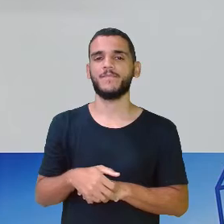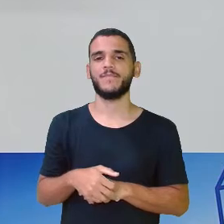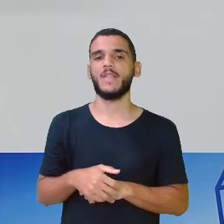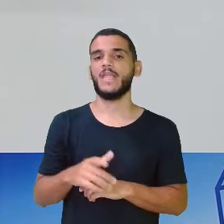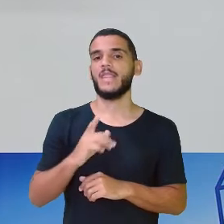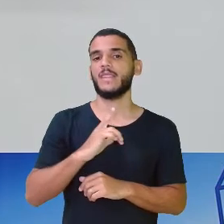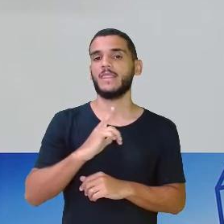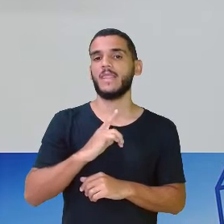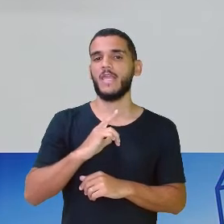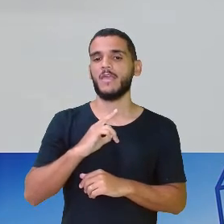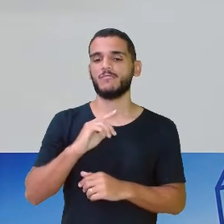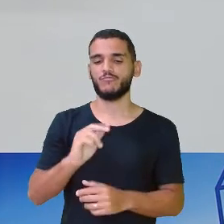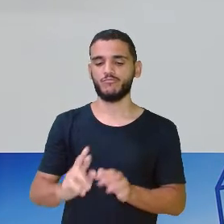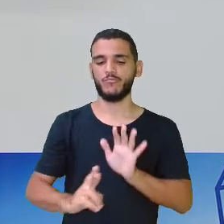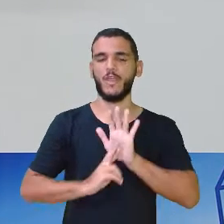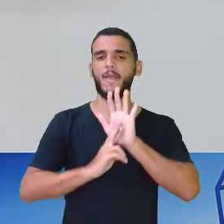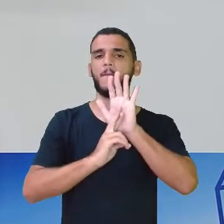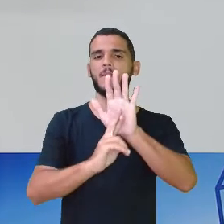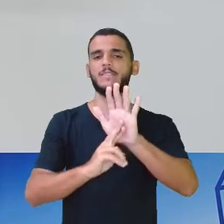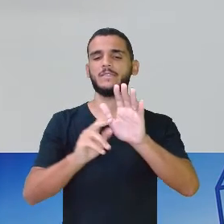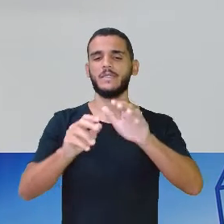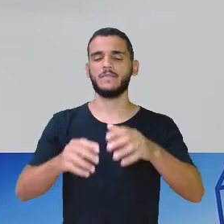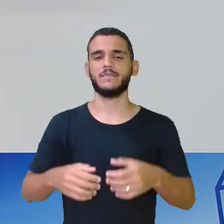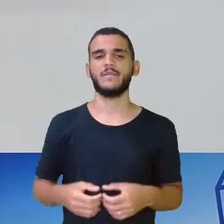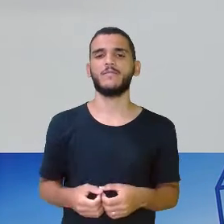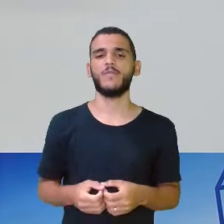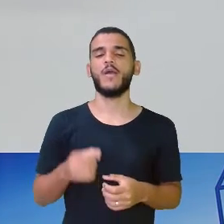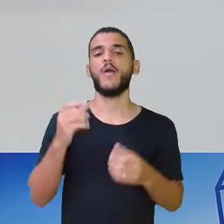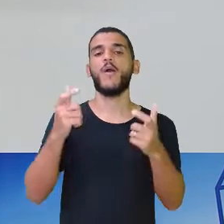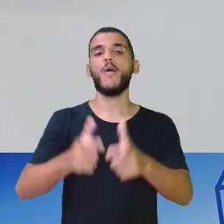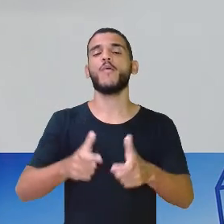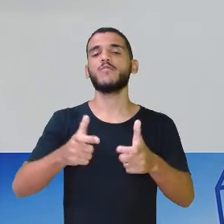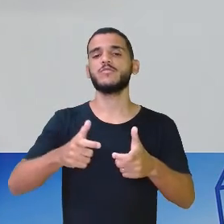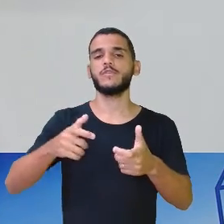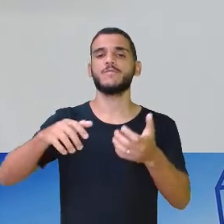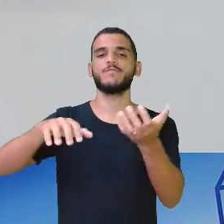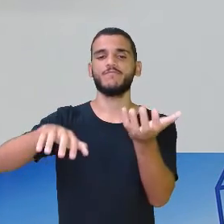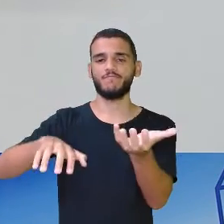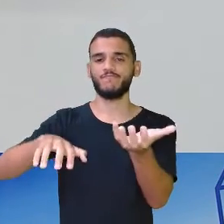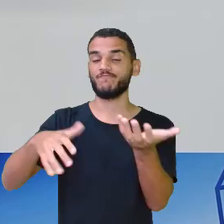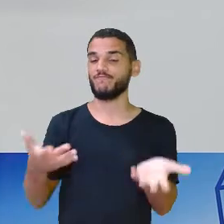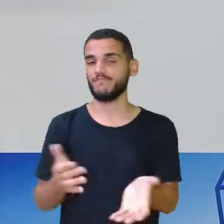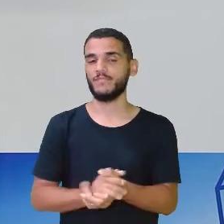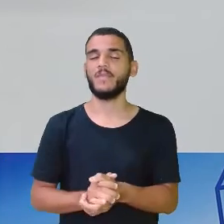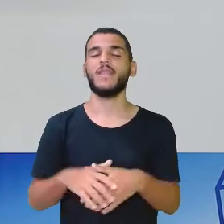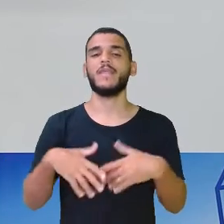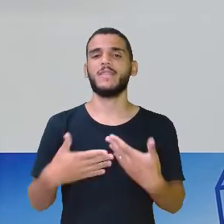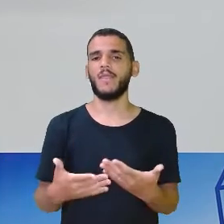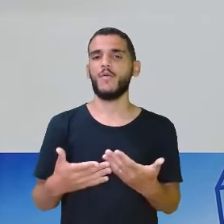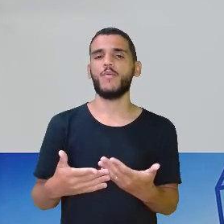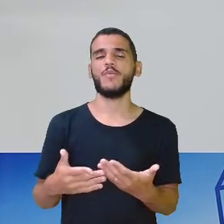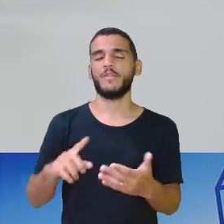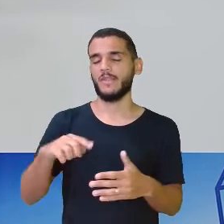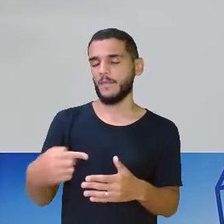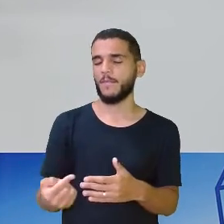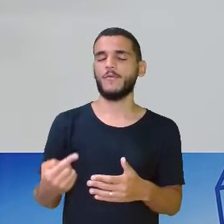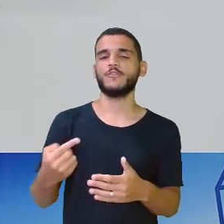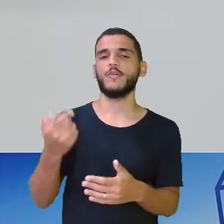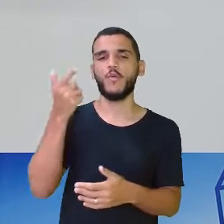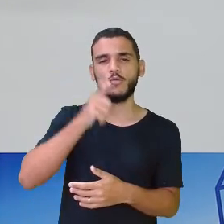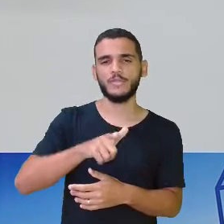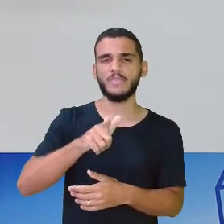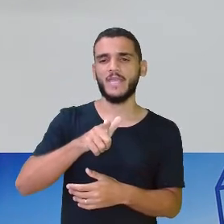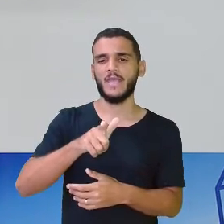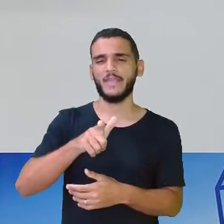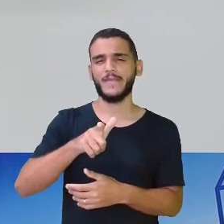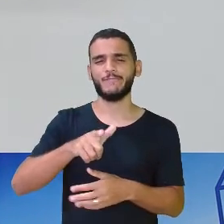ao poder. Ok? E quando eles chegam ao poder é que começam a fazer tudo ao contrário do que diziam. Então